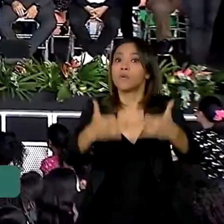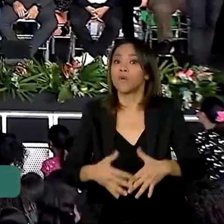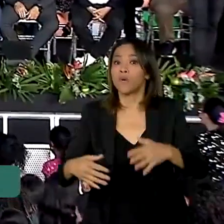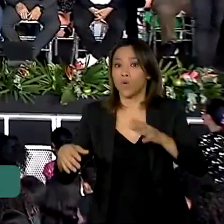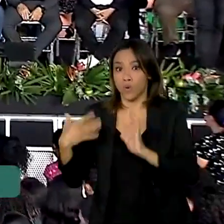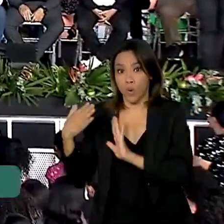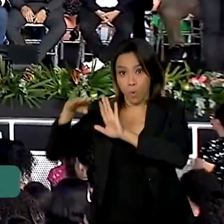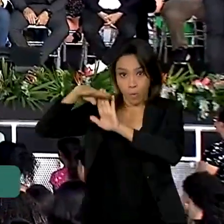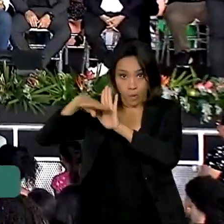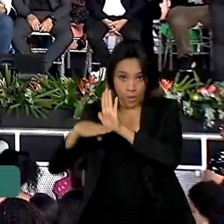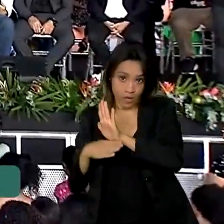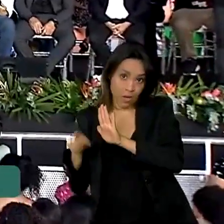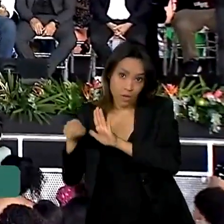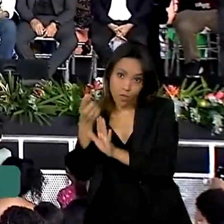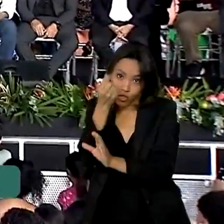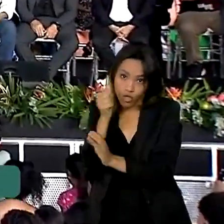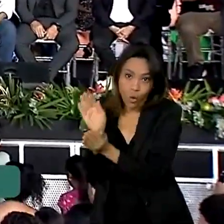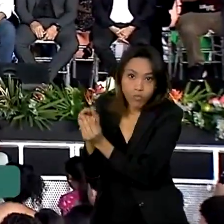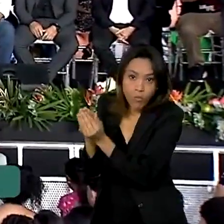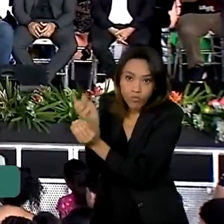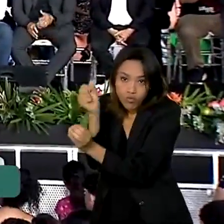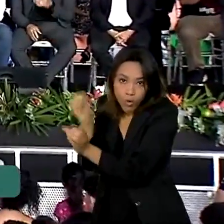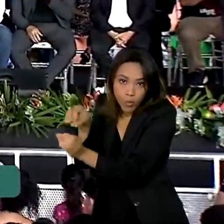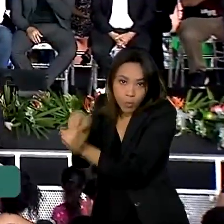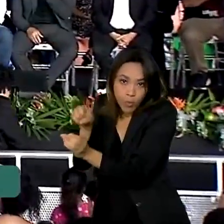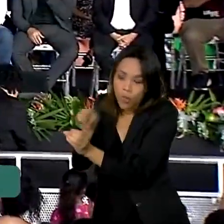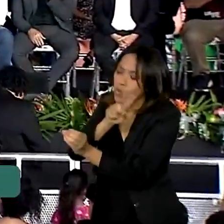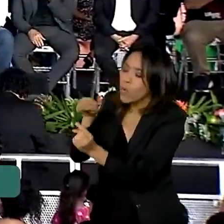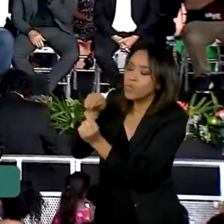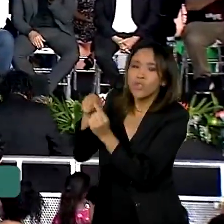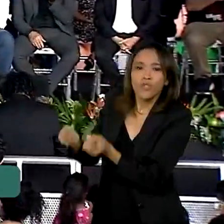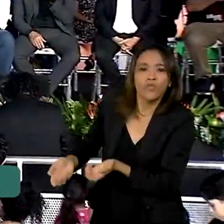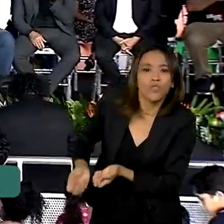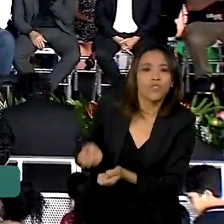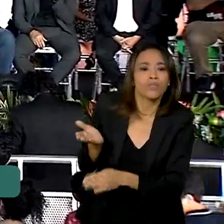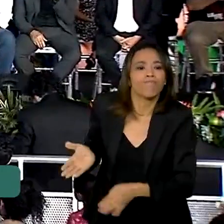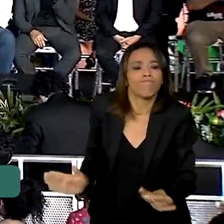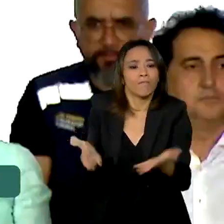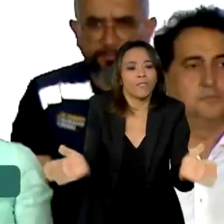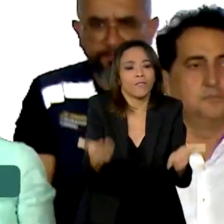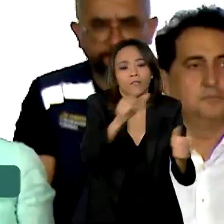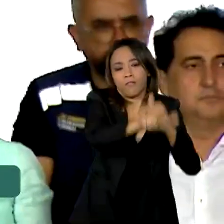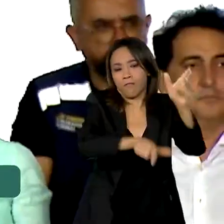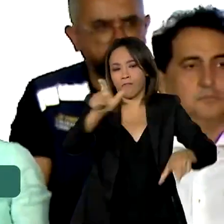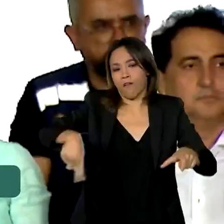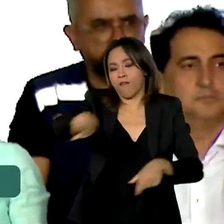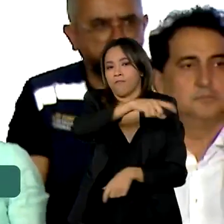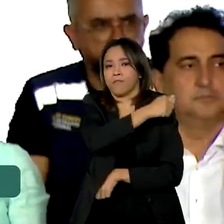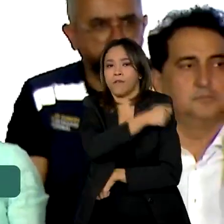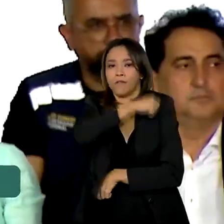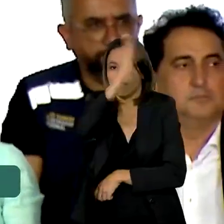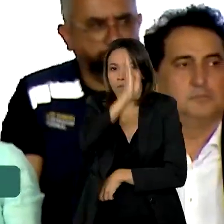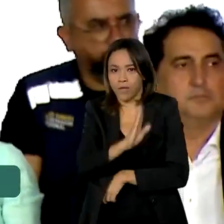que oferece incentivo financeiro para estudantes do ensino médio em todo o Brasil. Há mais de